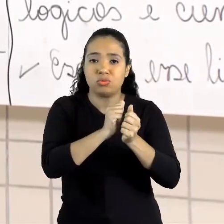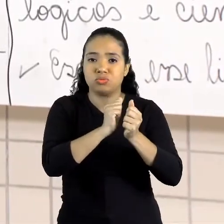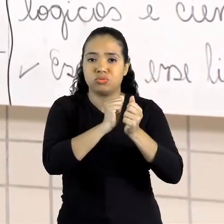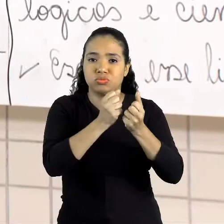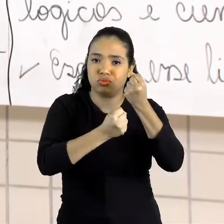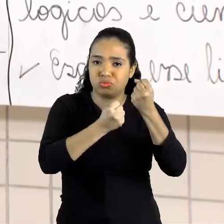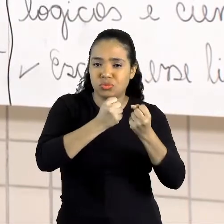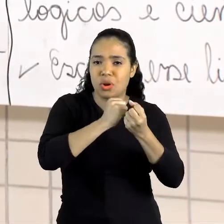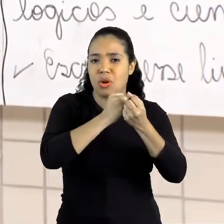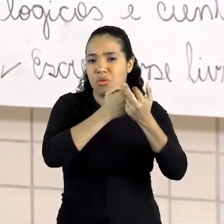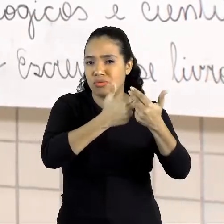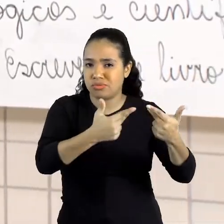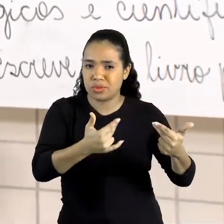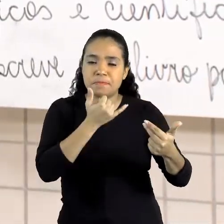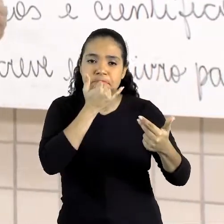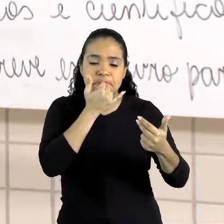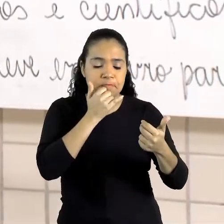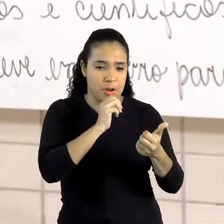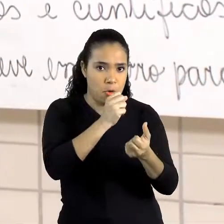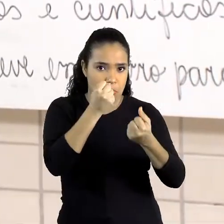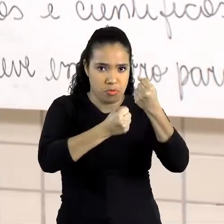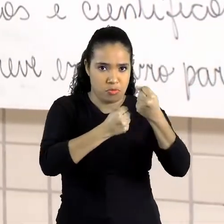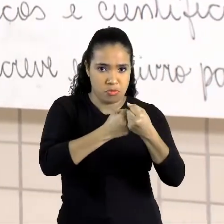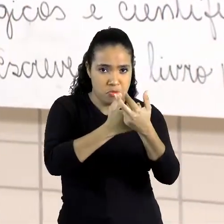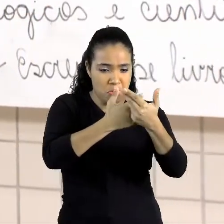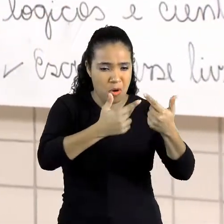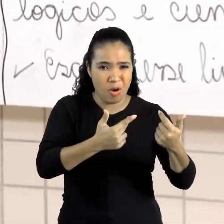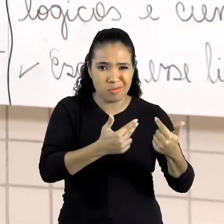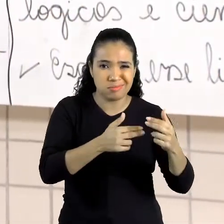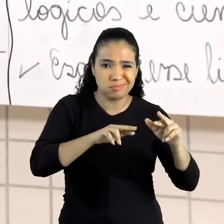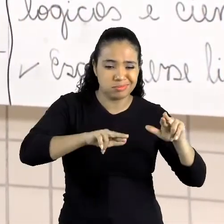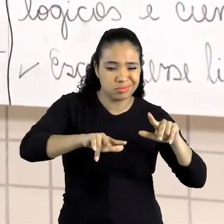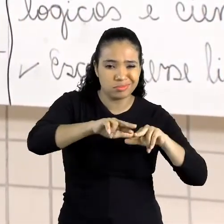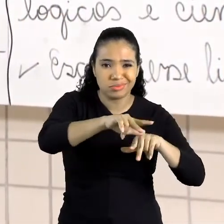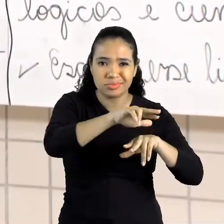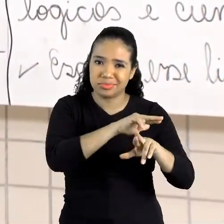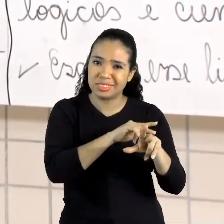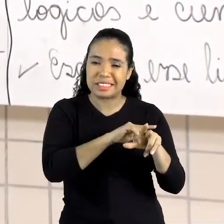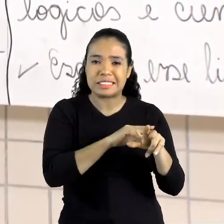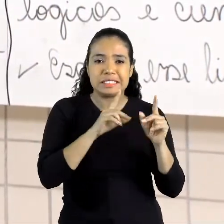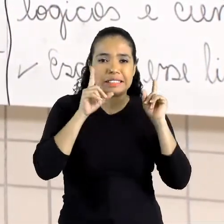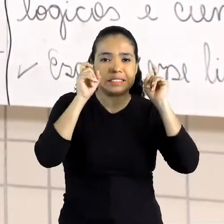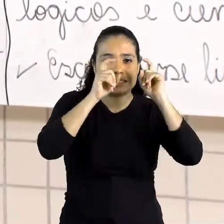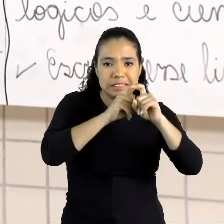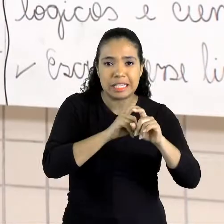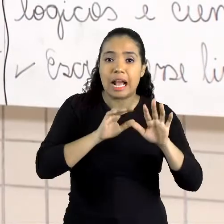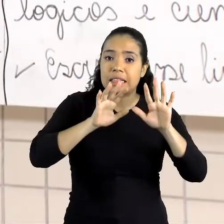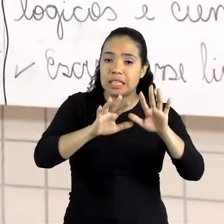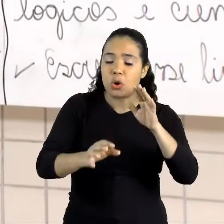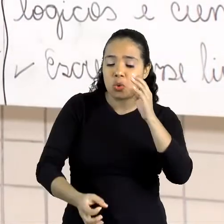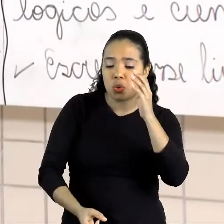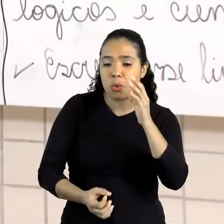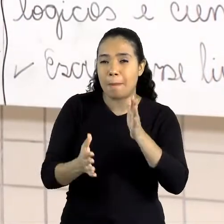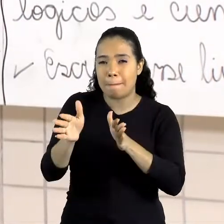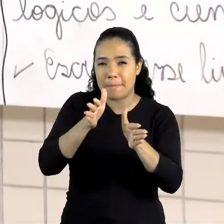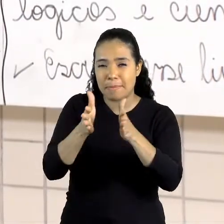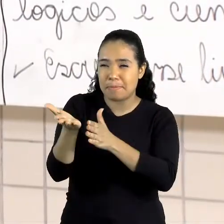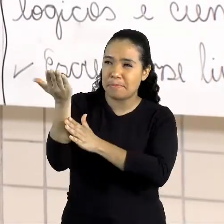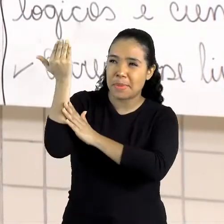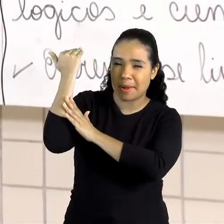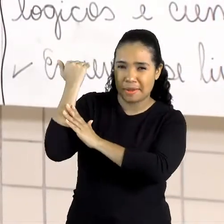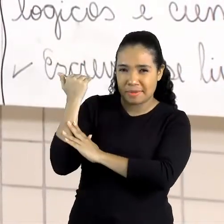melhora, houve um avanço nos meios de transporte dessa época, surgiu o motor a vapor. Então as